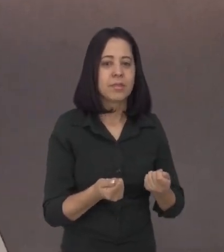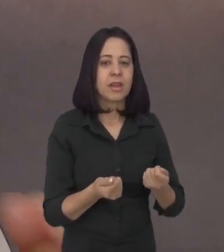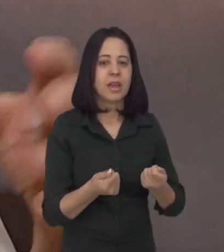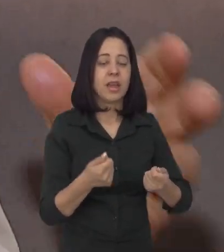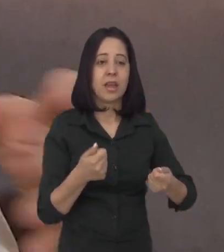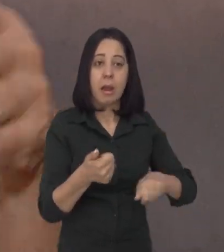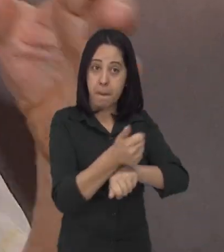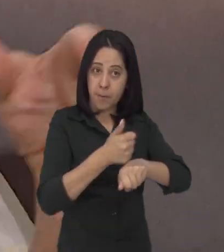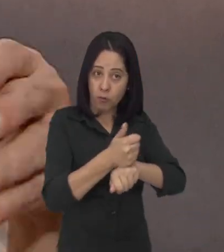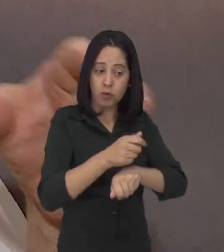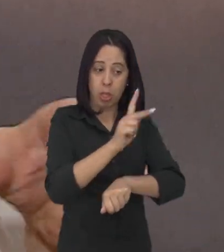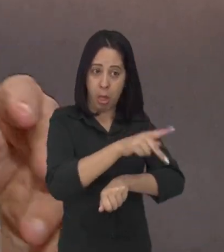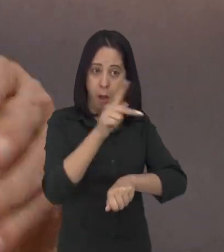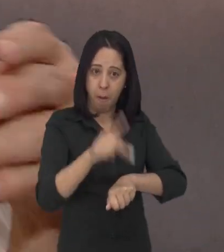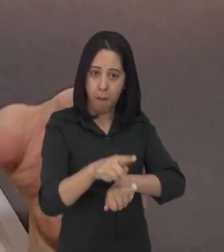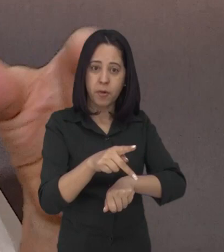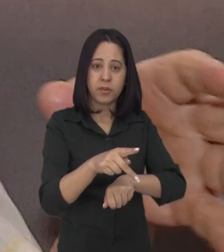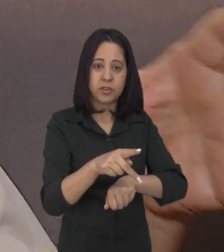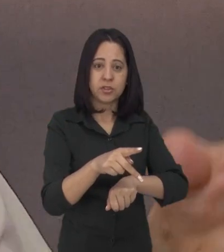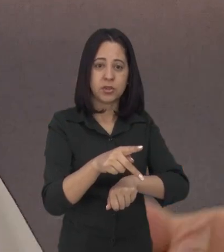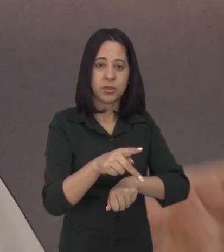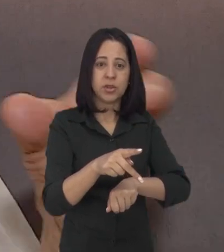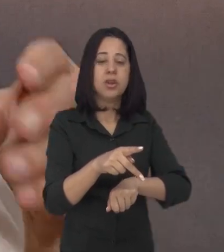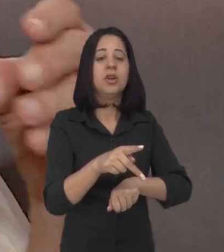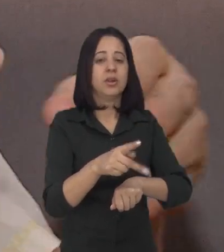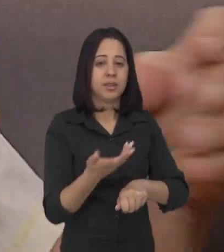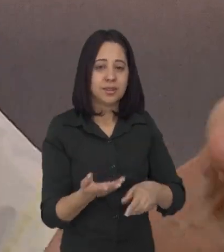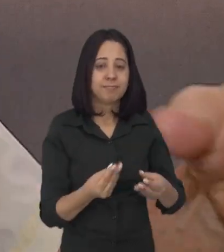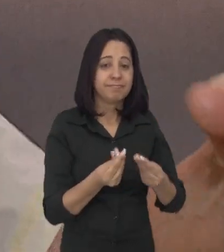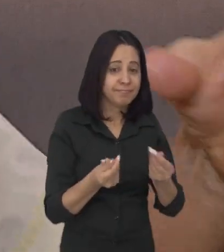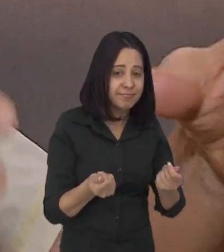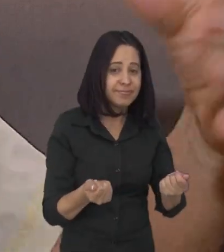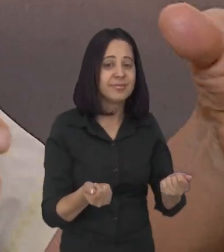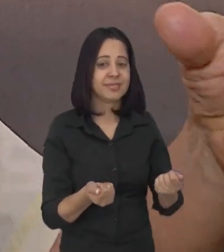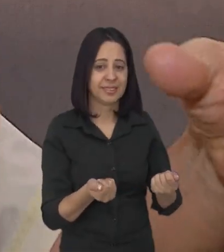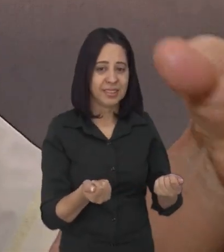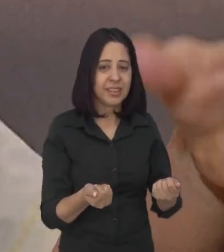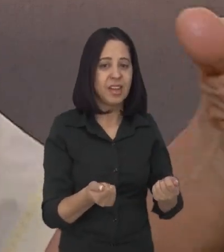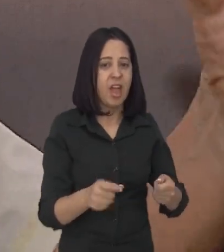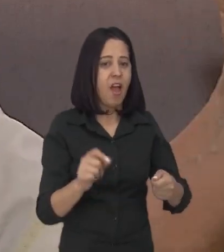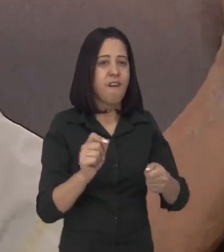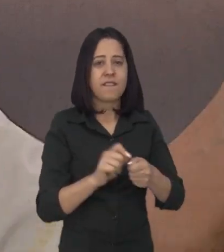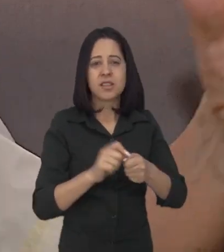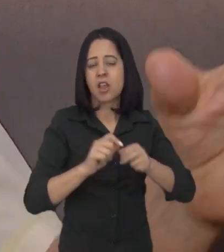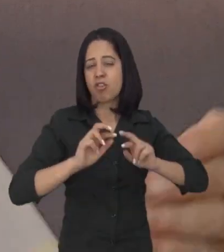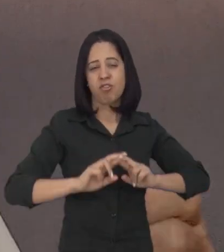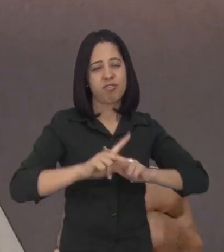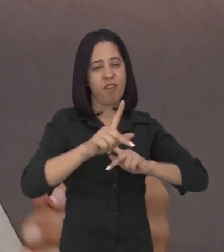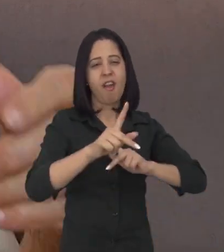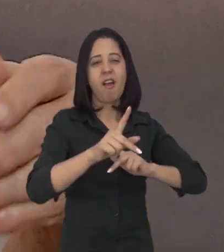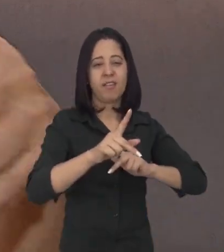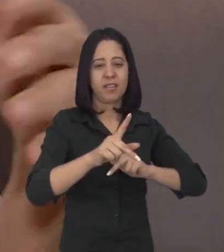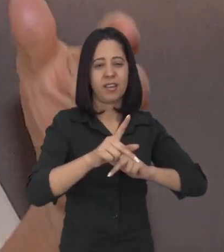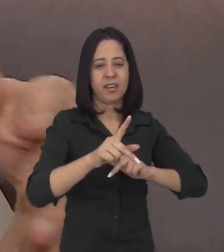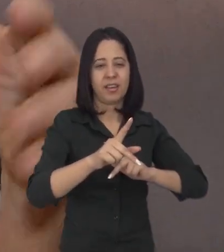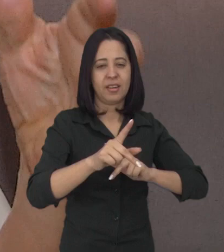o professorado, certo, mas e se tornou professor, certo, e fazendo força pública, certo?